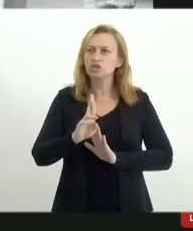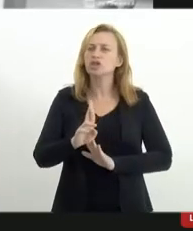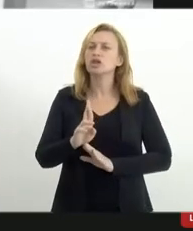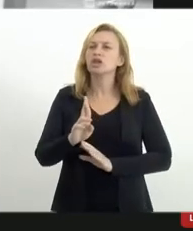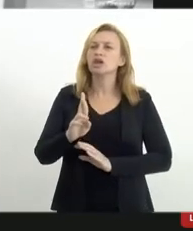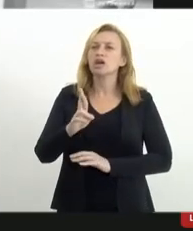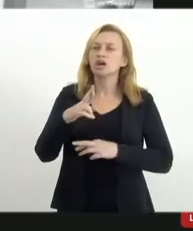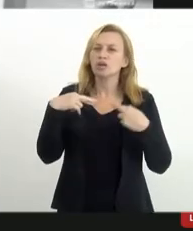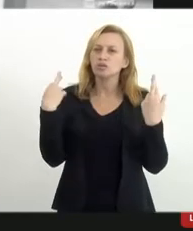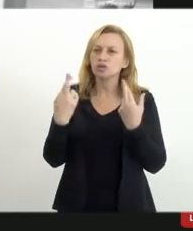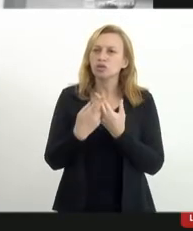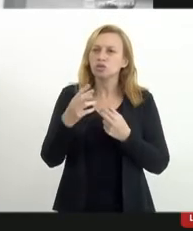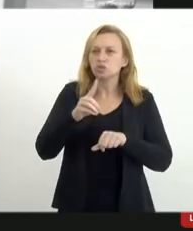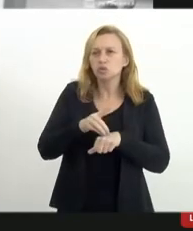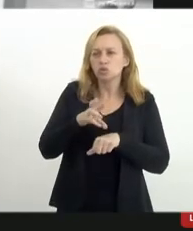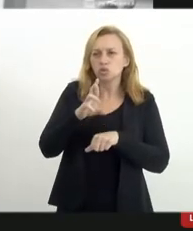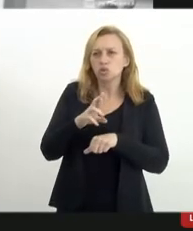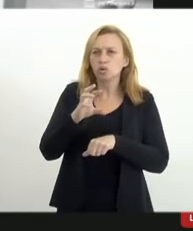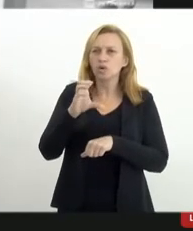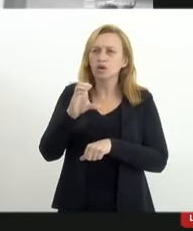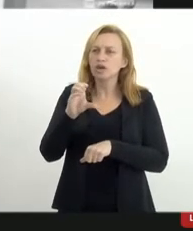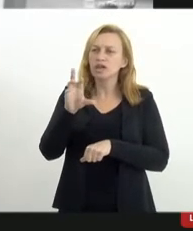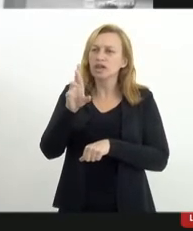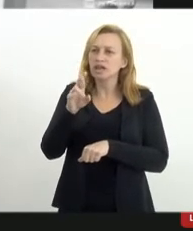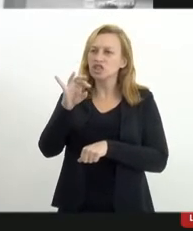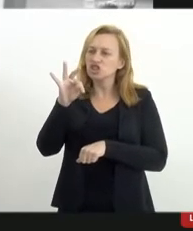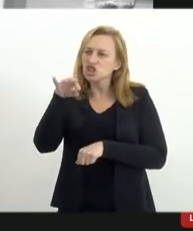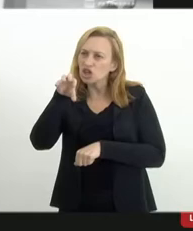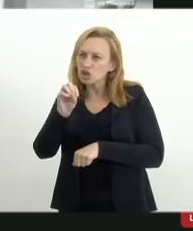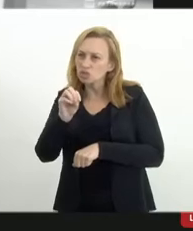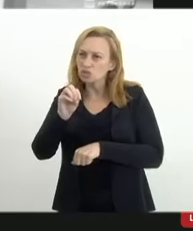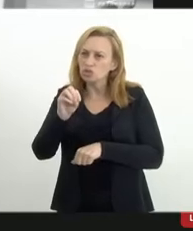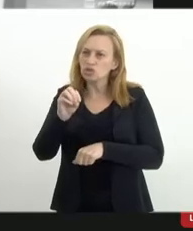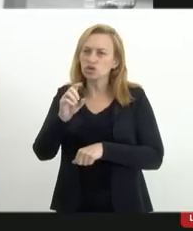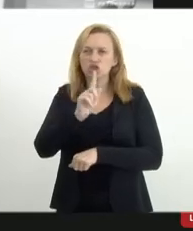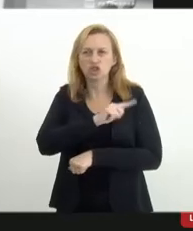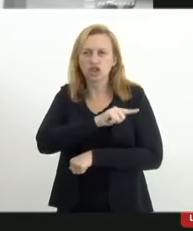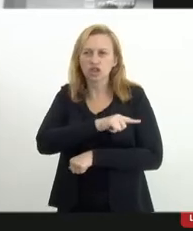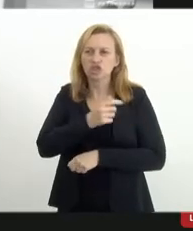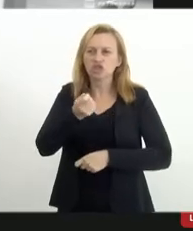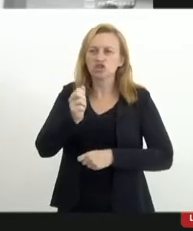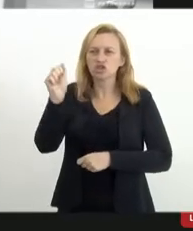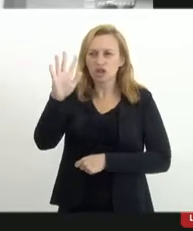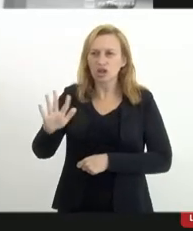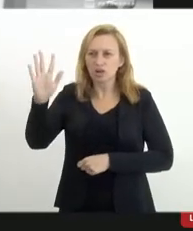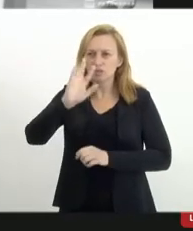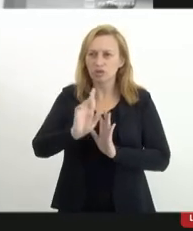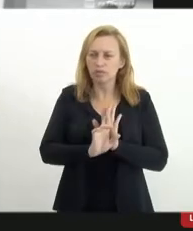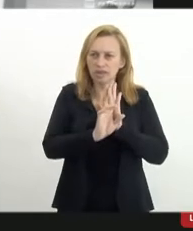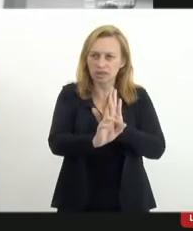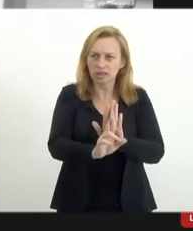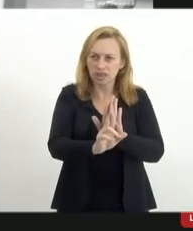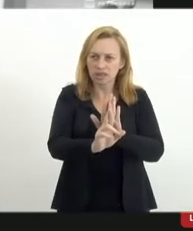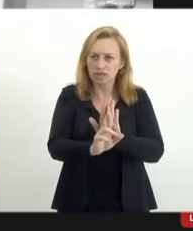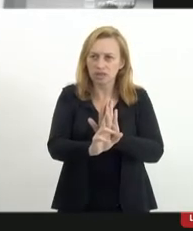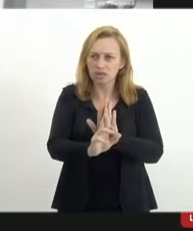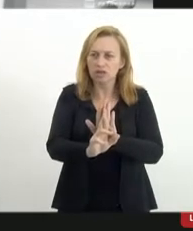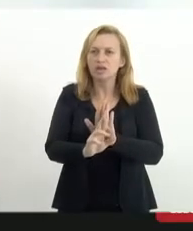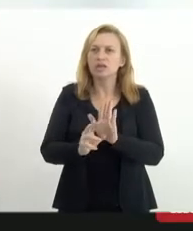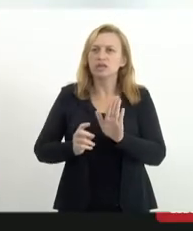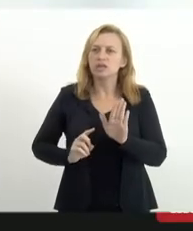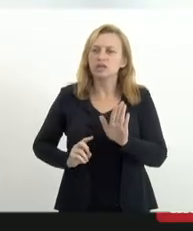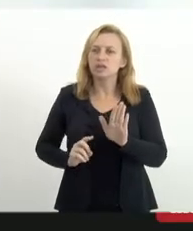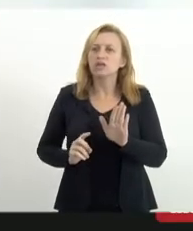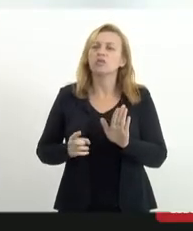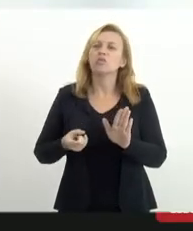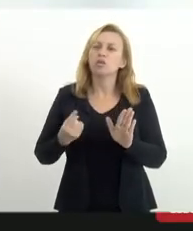do doutor Cristiano Gadelha Vidal Campelo, gerente-geral de representação. E quando o debate